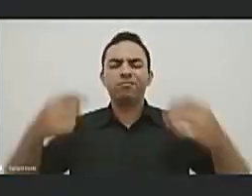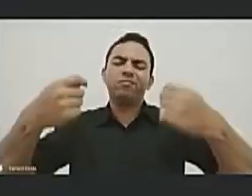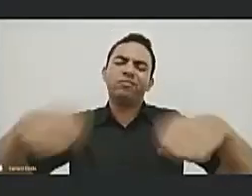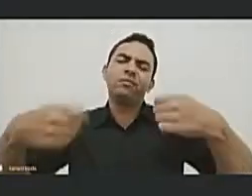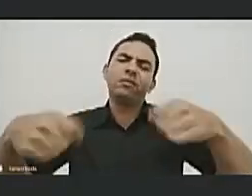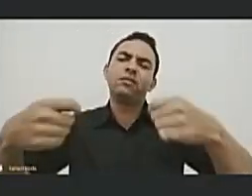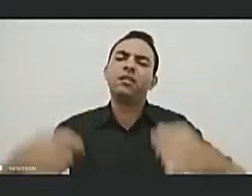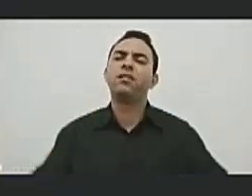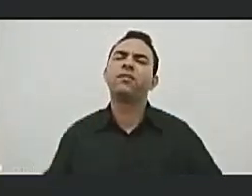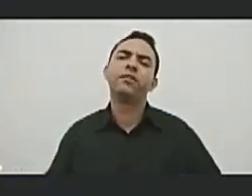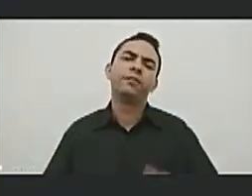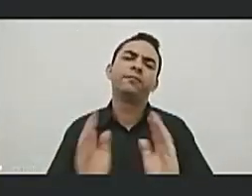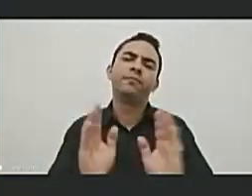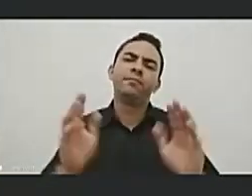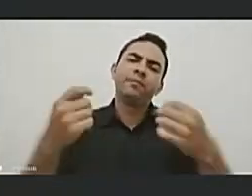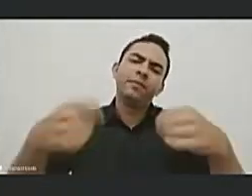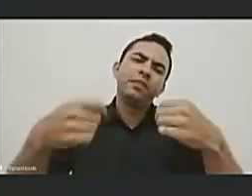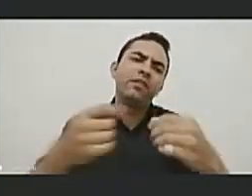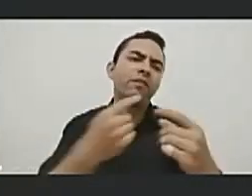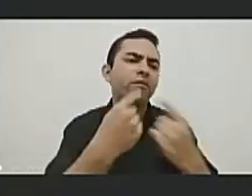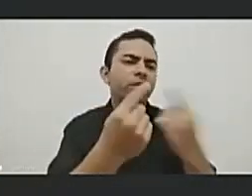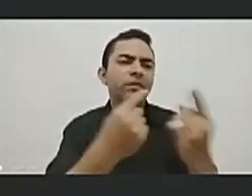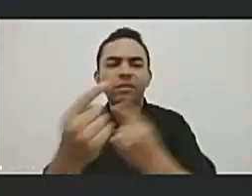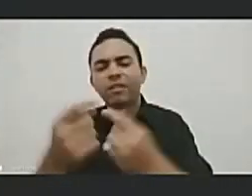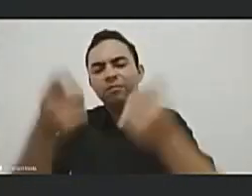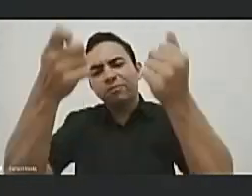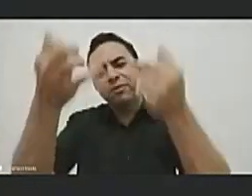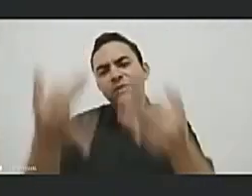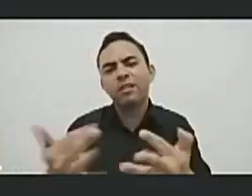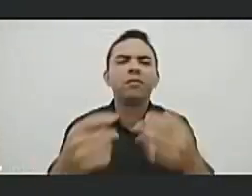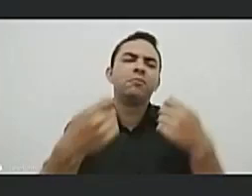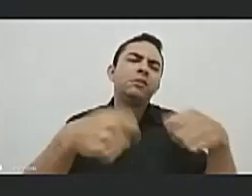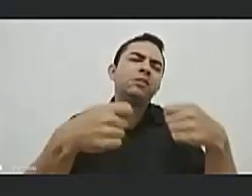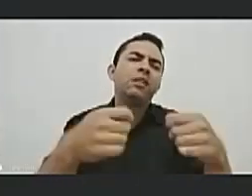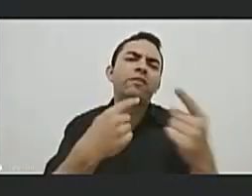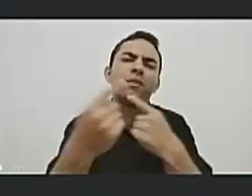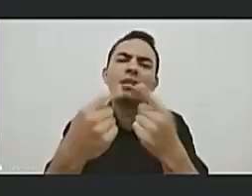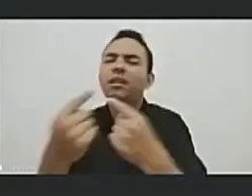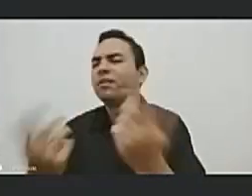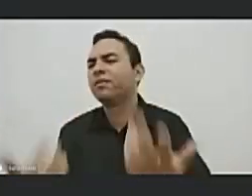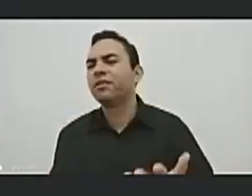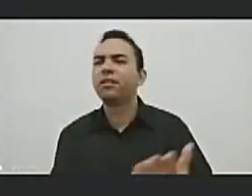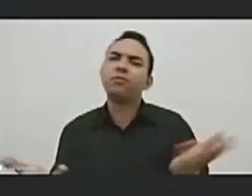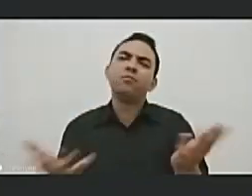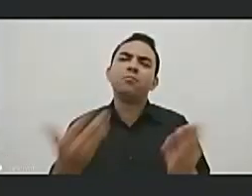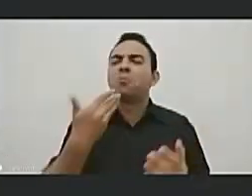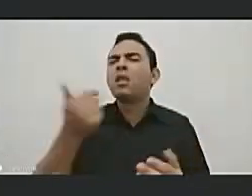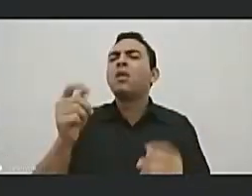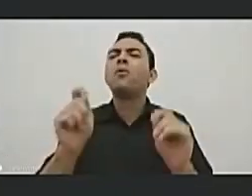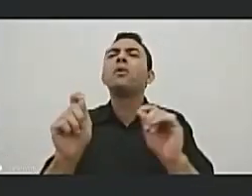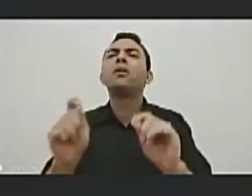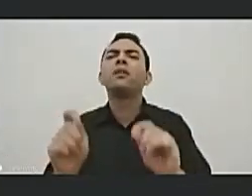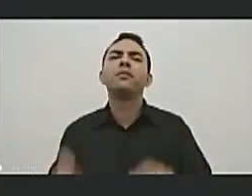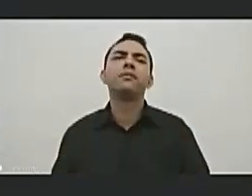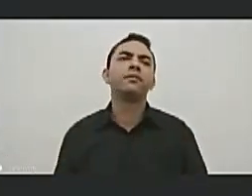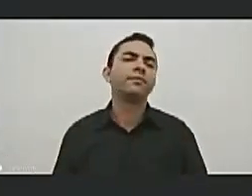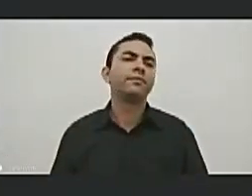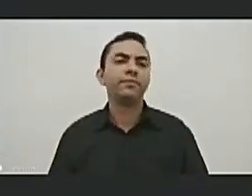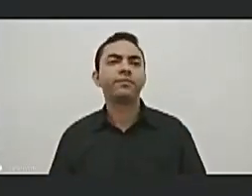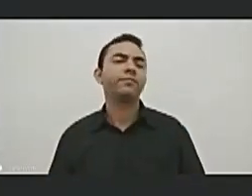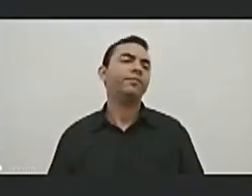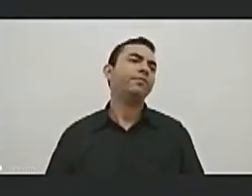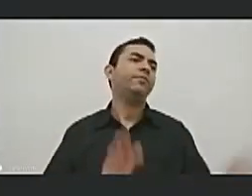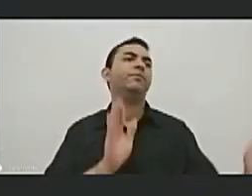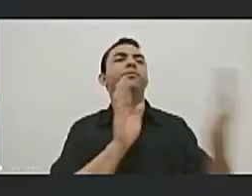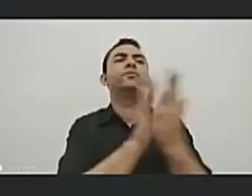feito precisava ser falado e a melhor forma que a gente encontrou foi vir junto casa de leis que está